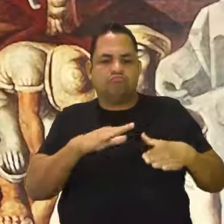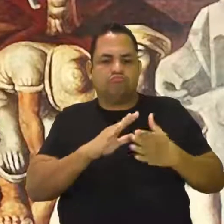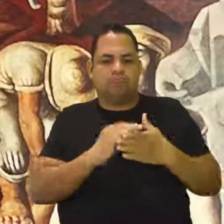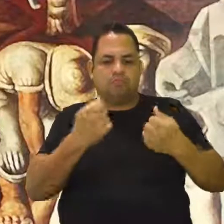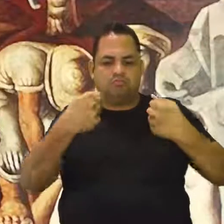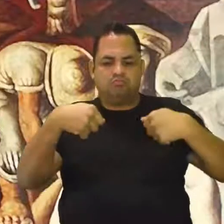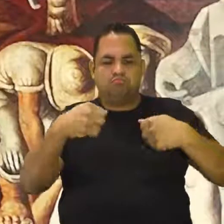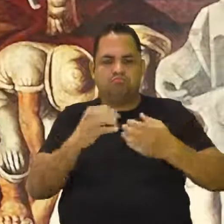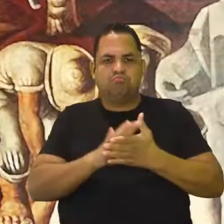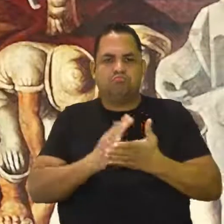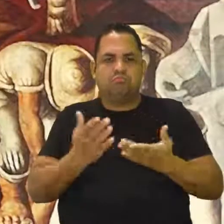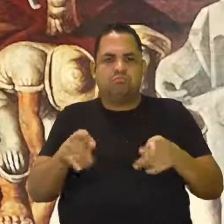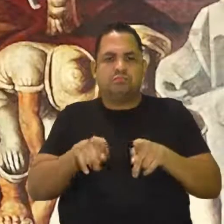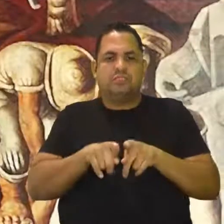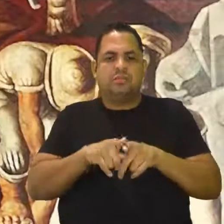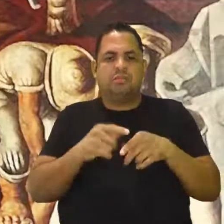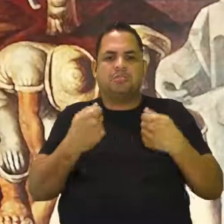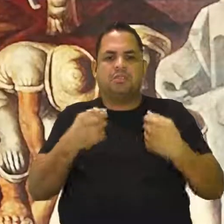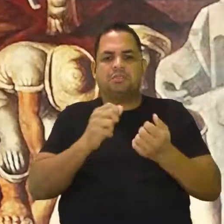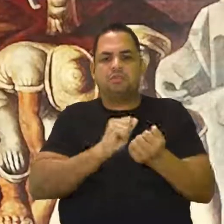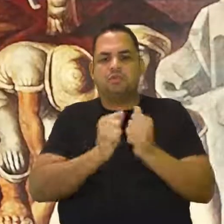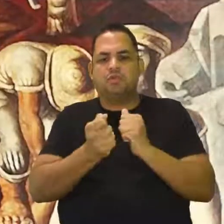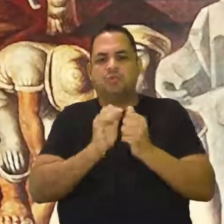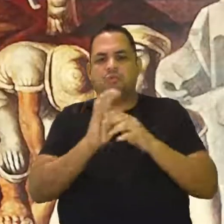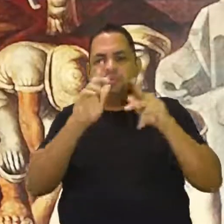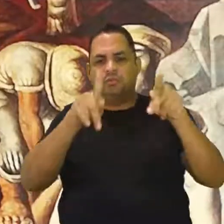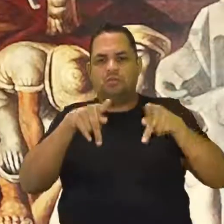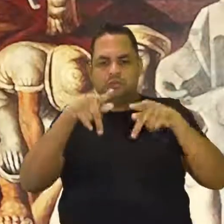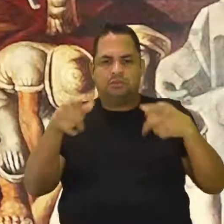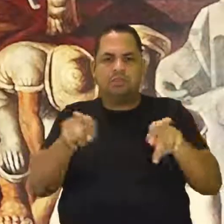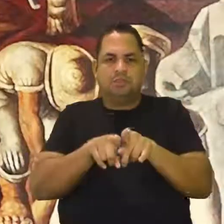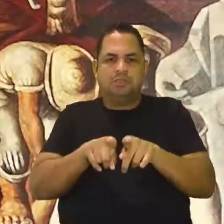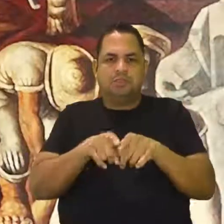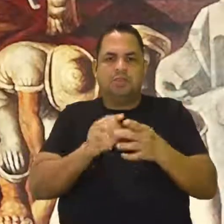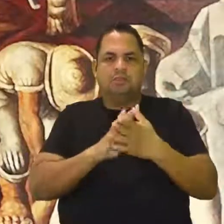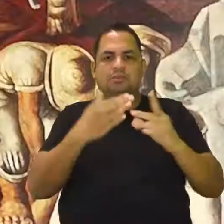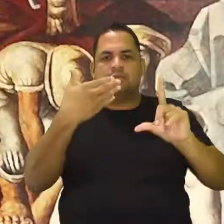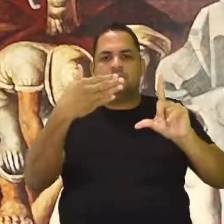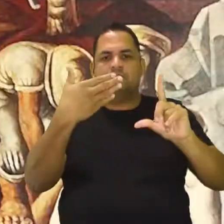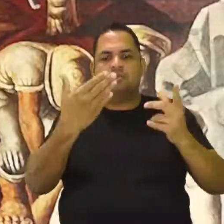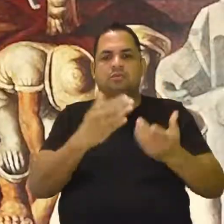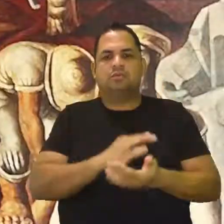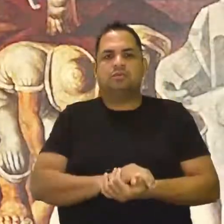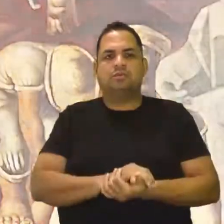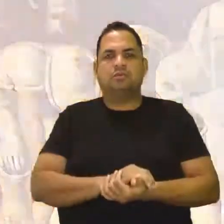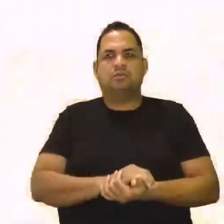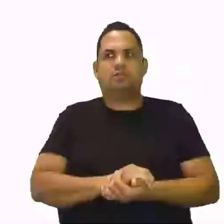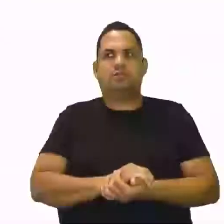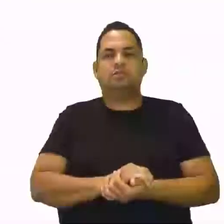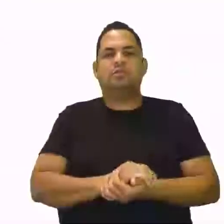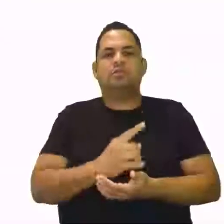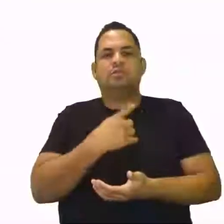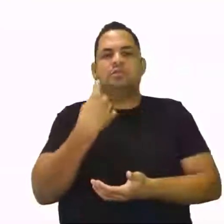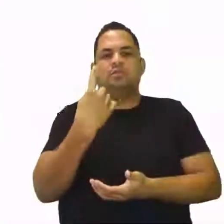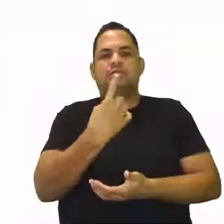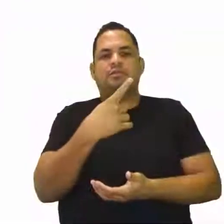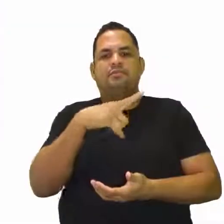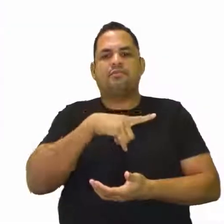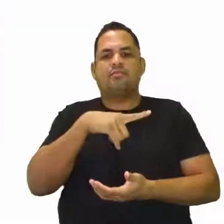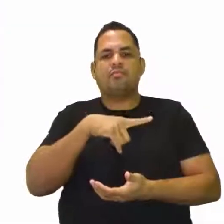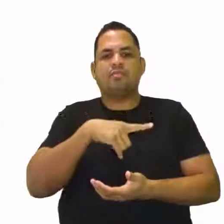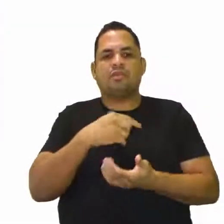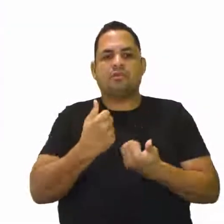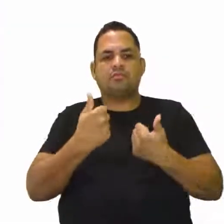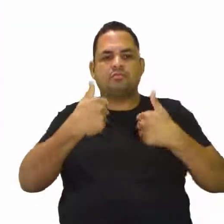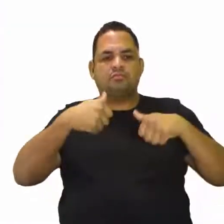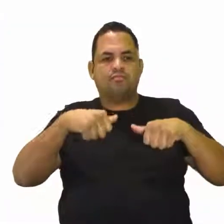aquisitivo, derrubavam o poder de controle da população. Na tela para vocês. Então, nós temos aí essa